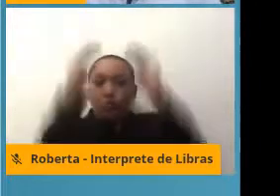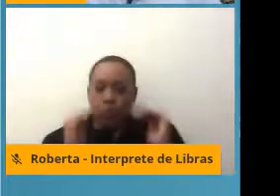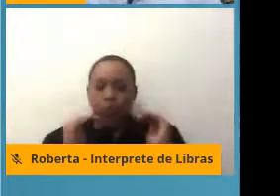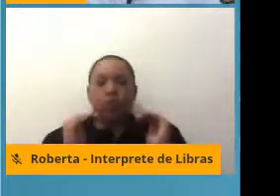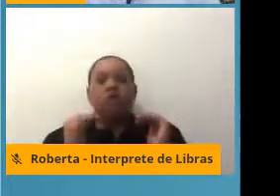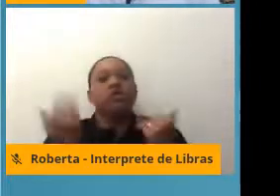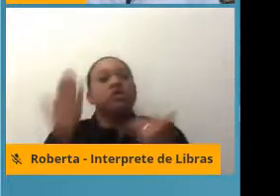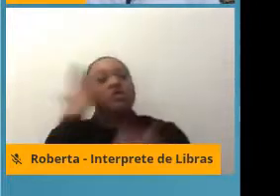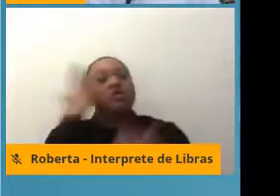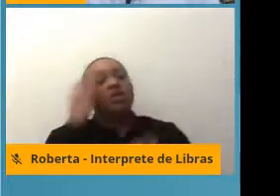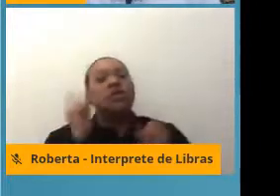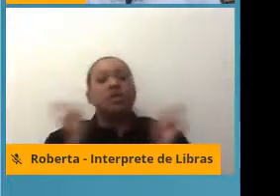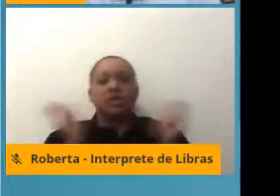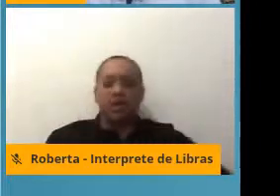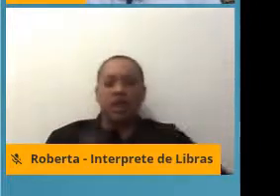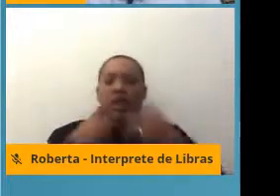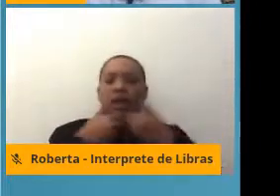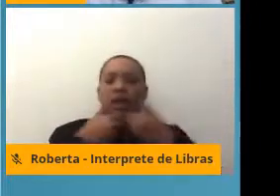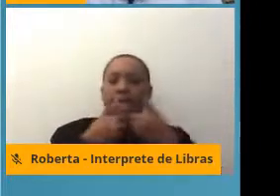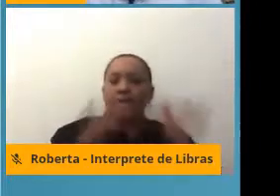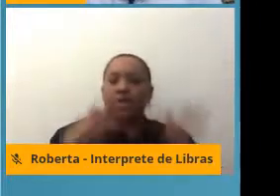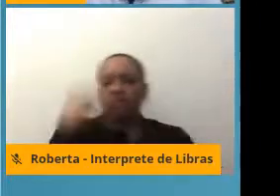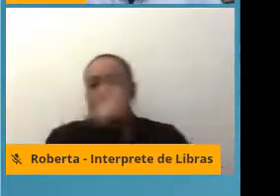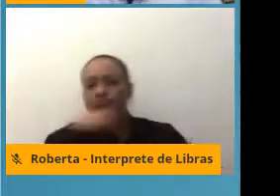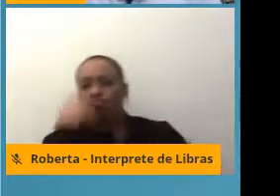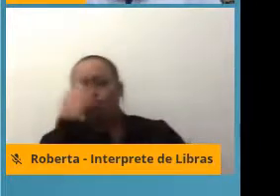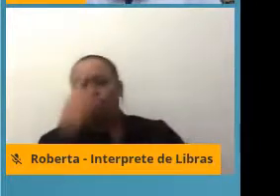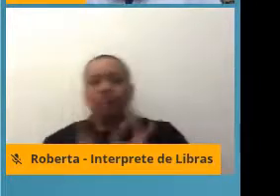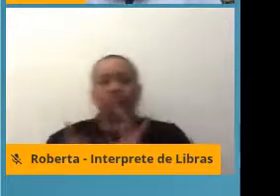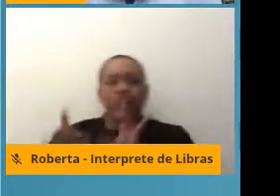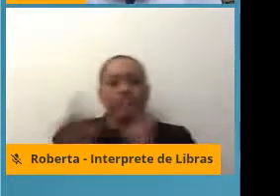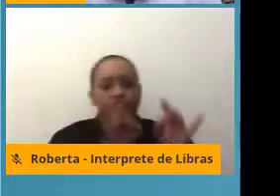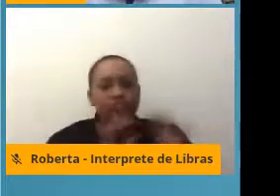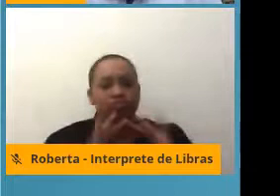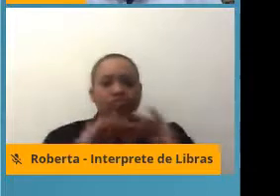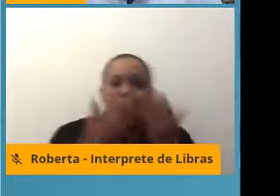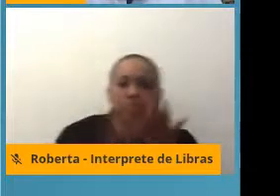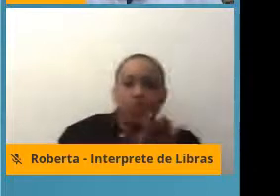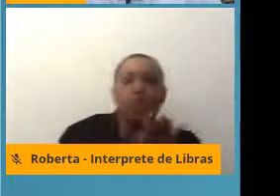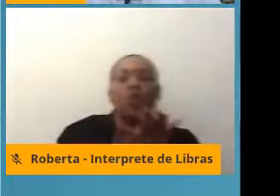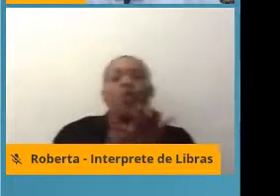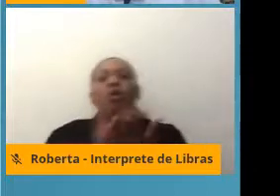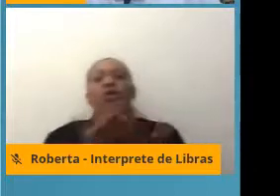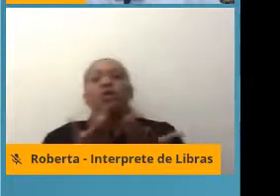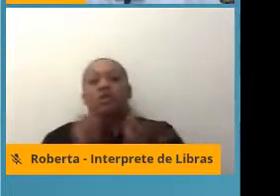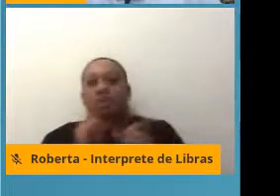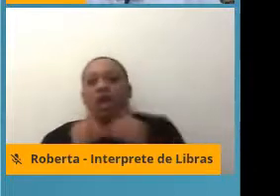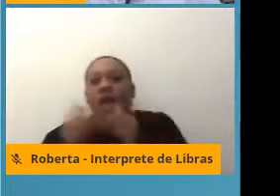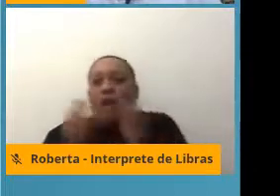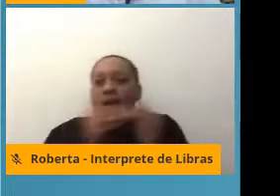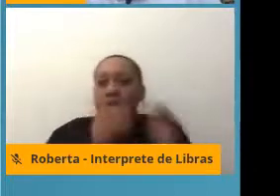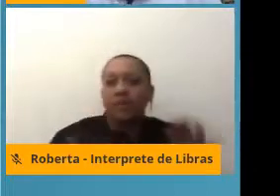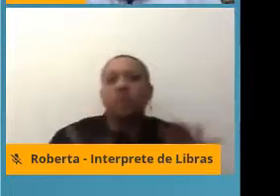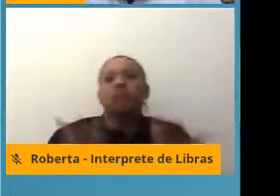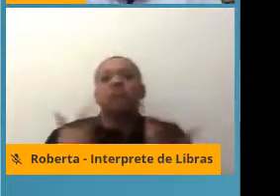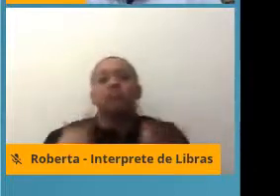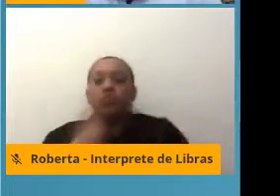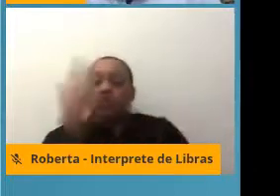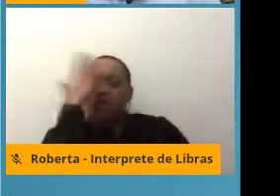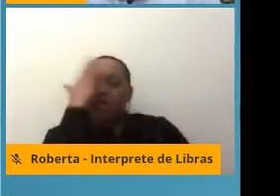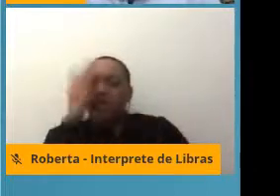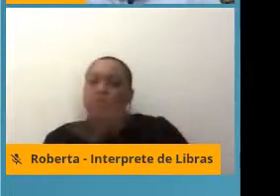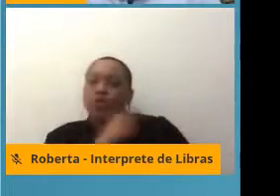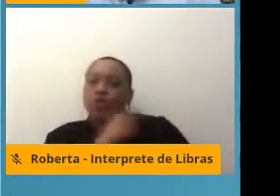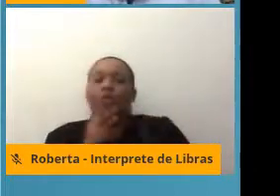sobre isso, né? Então, a gente tem que se imaginar que somos detetives, né, que estamos rastreando o vírus na sociedade e que a gente tem que